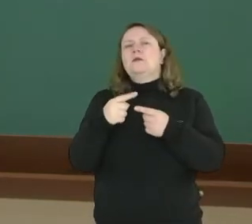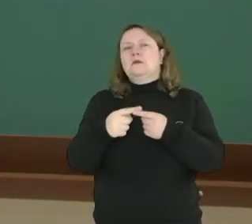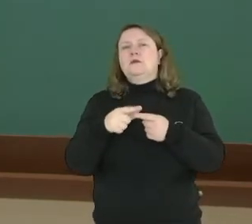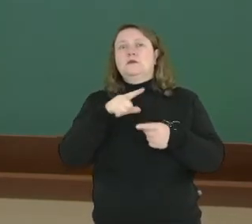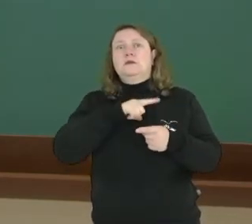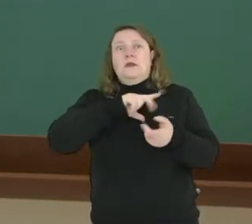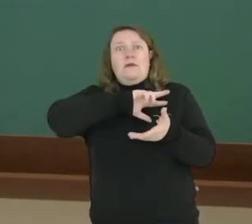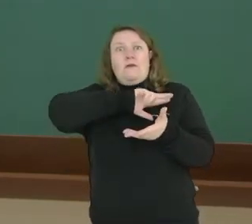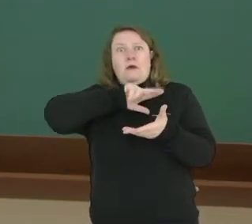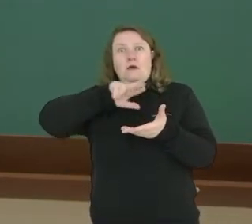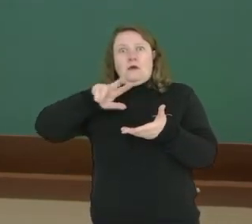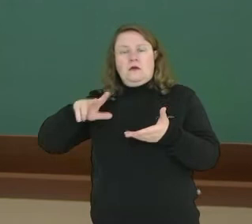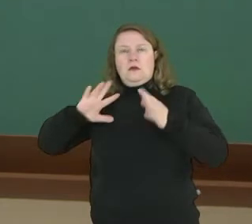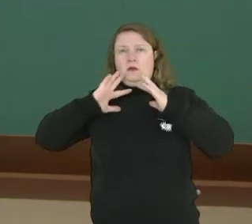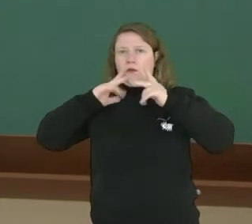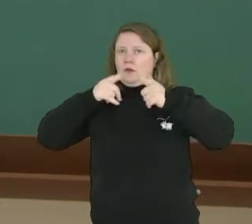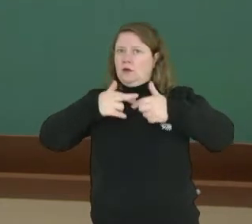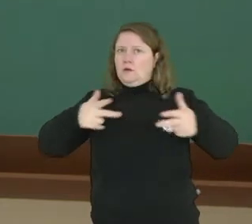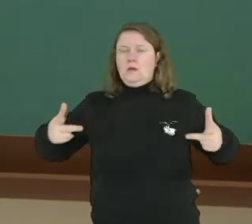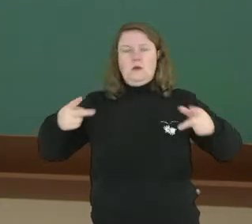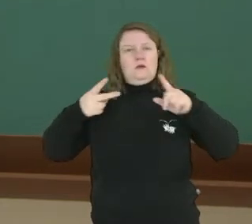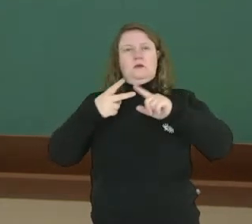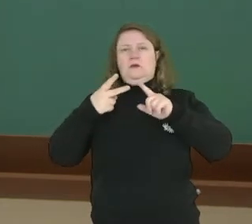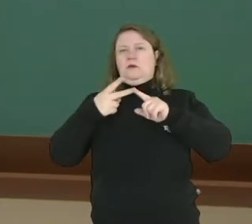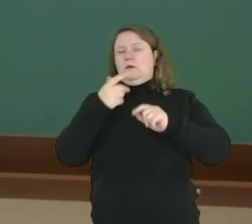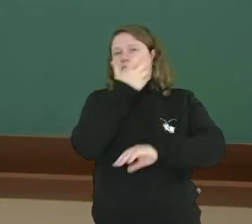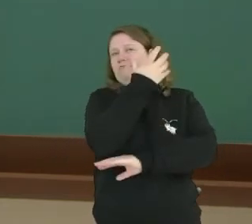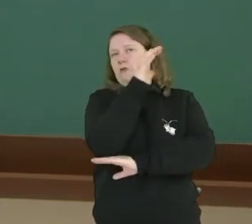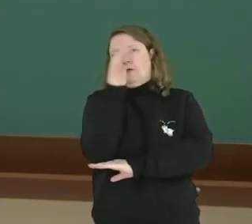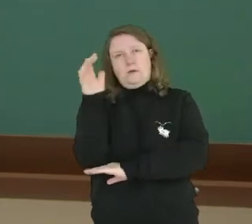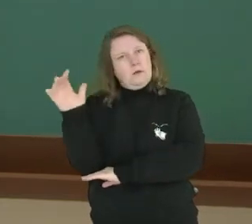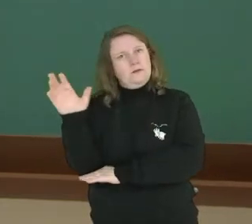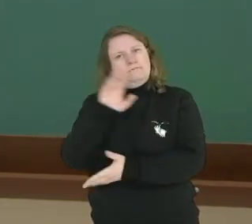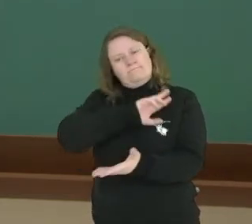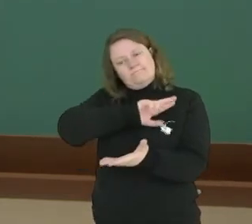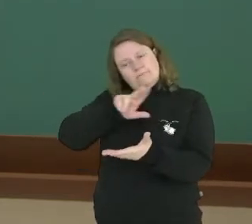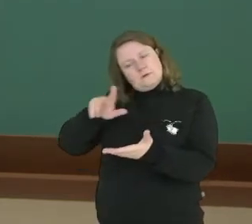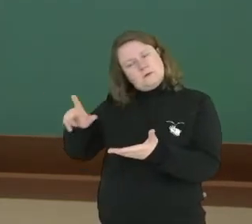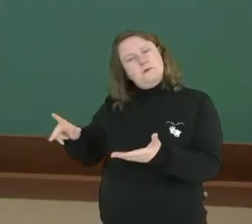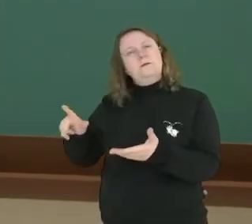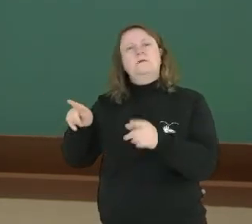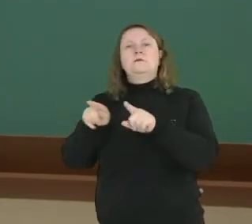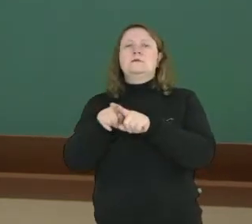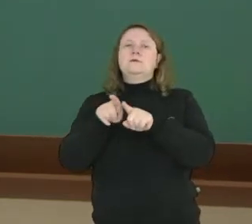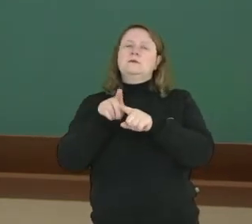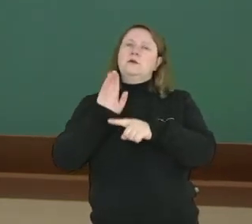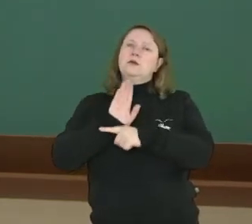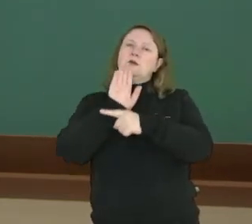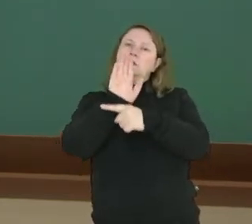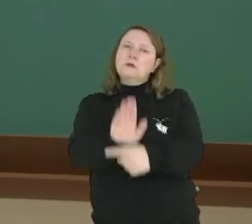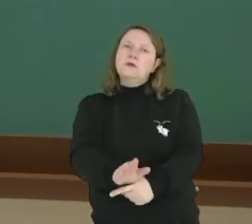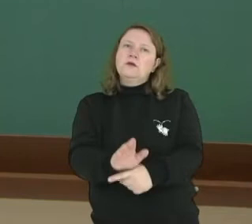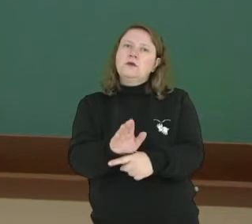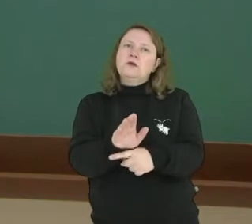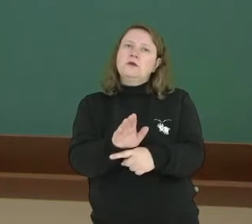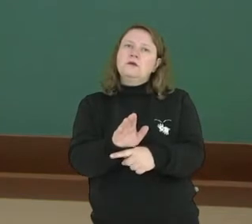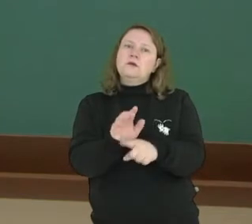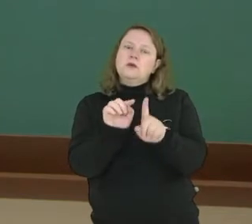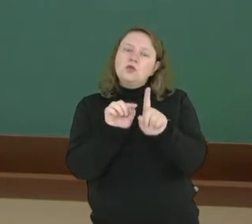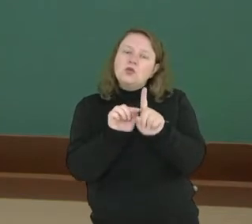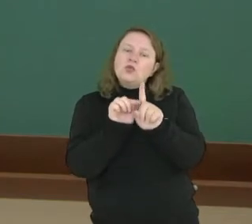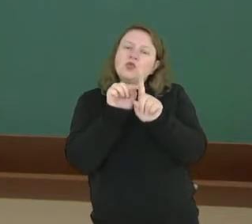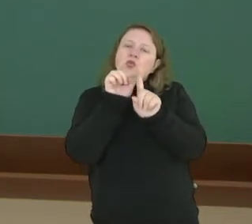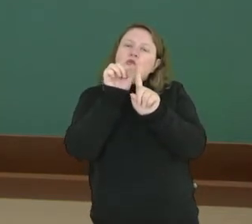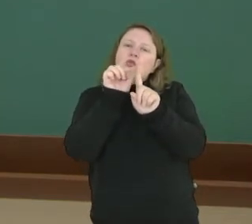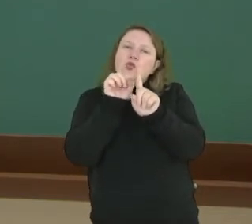na floresta atlântica, tá? E aí, a floresta atlântica também ajuda, por exemplo, na regulação do clima e na proteção do